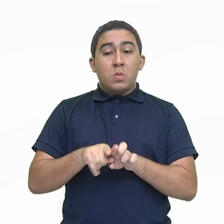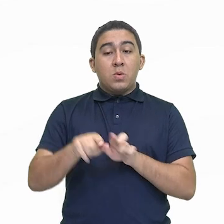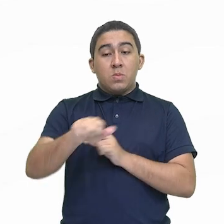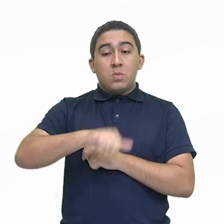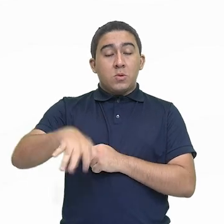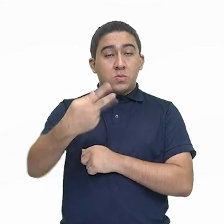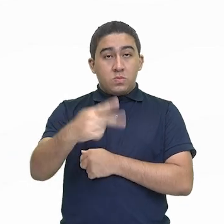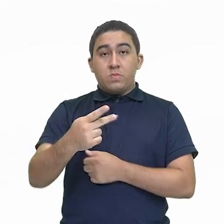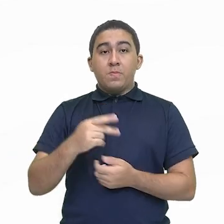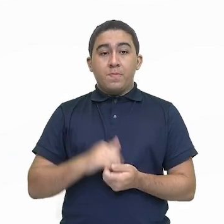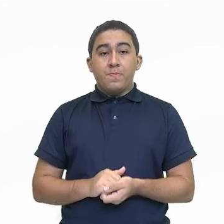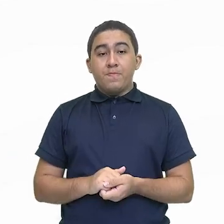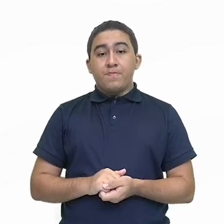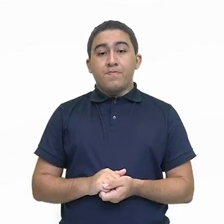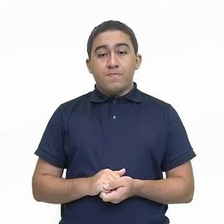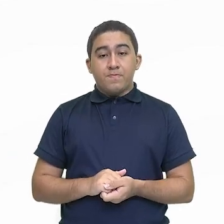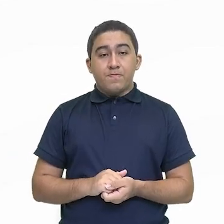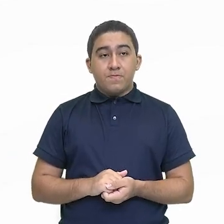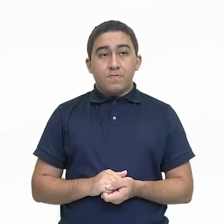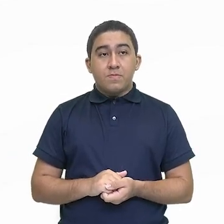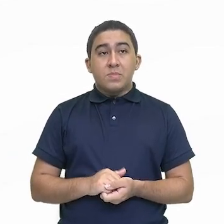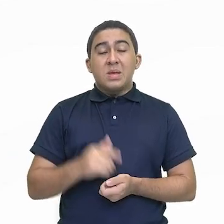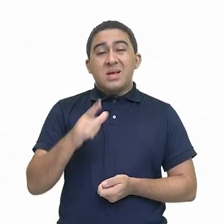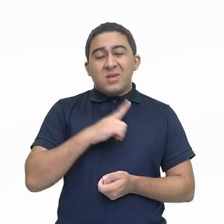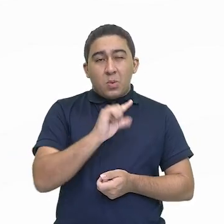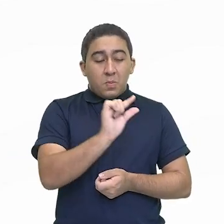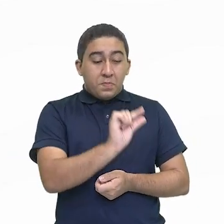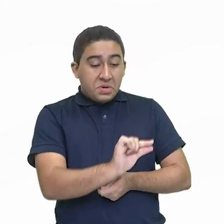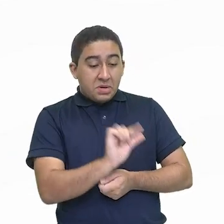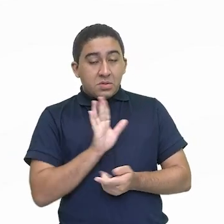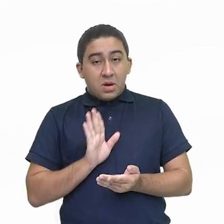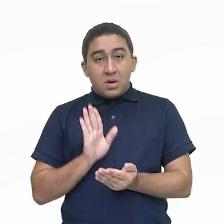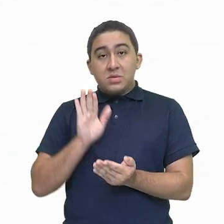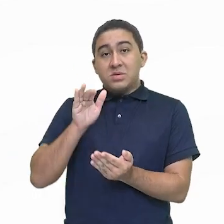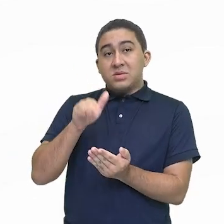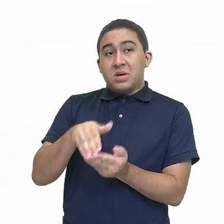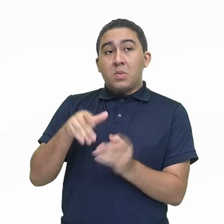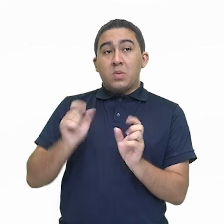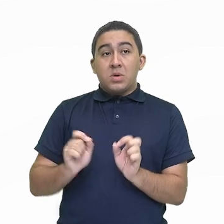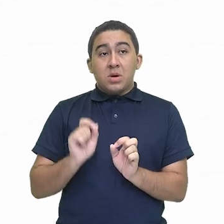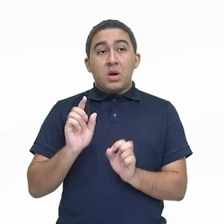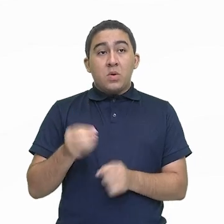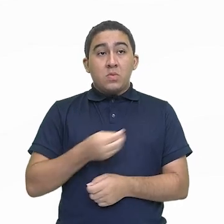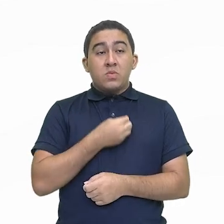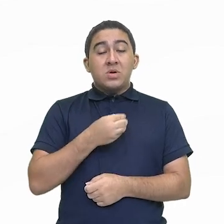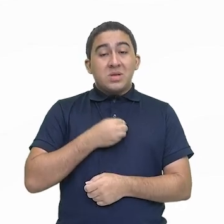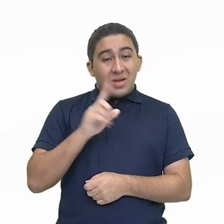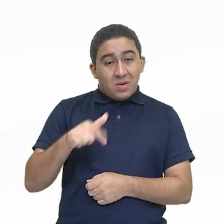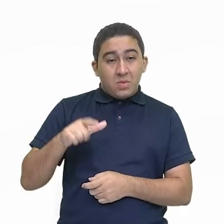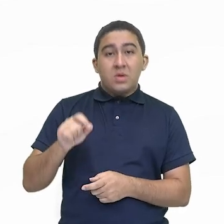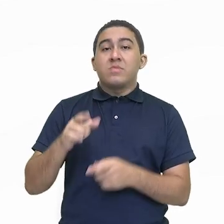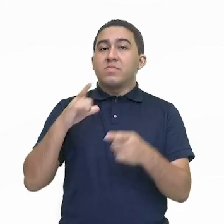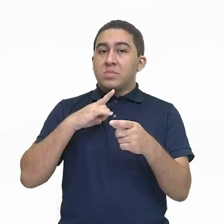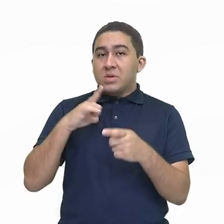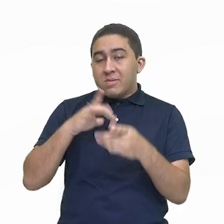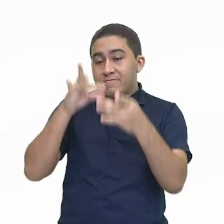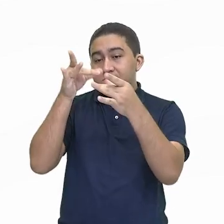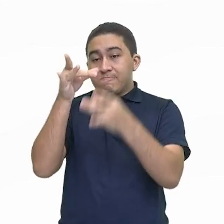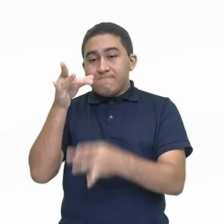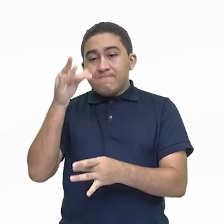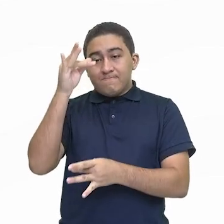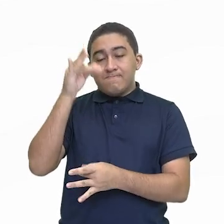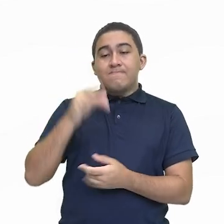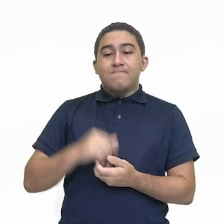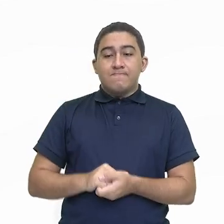ambiente, desde os micro-organismos até os organismos mais complexos.